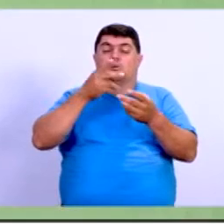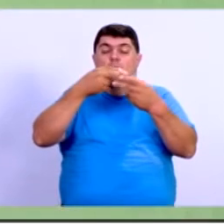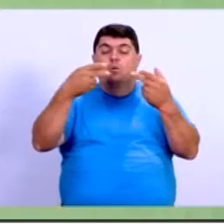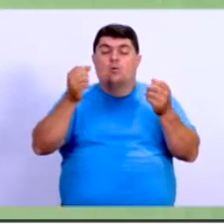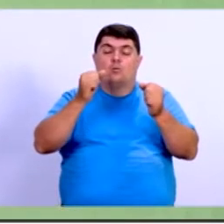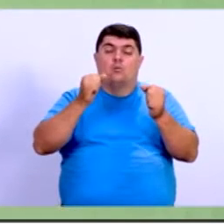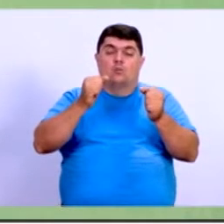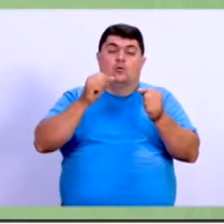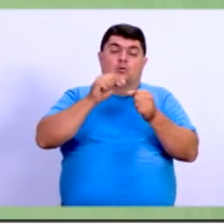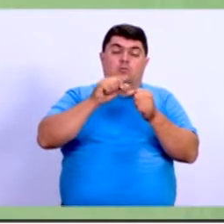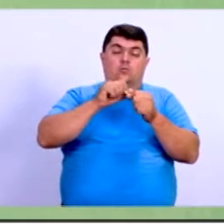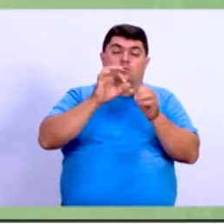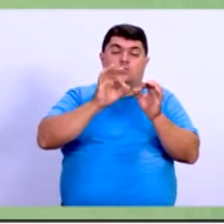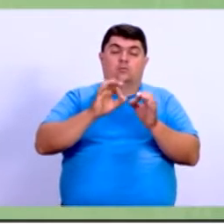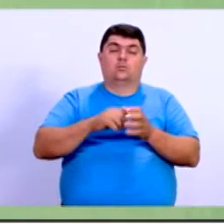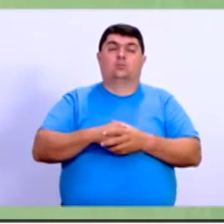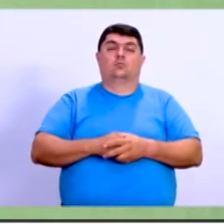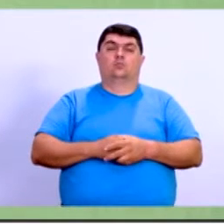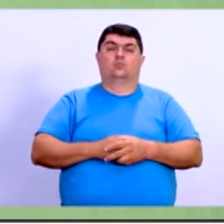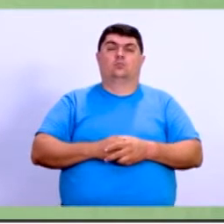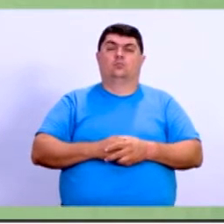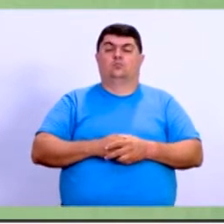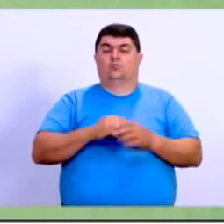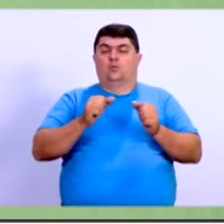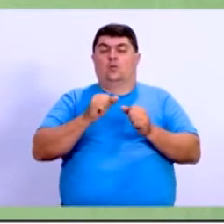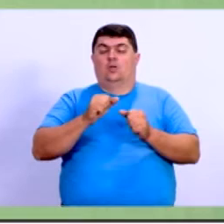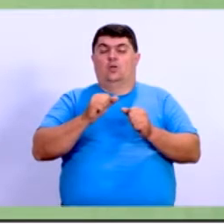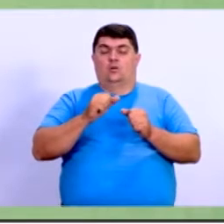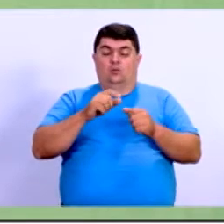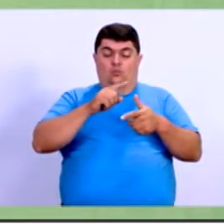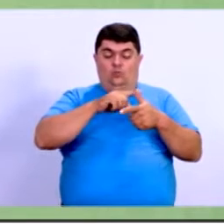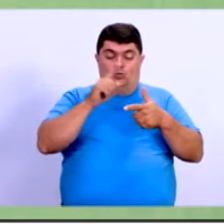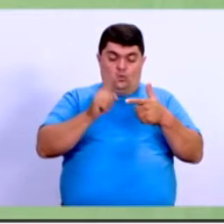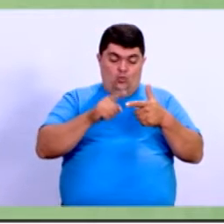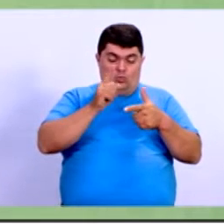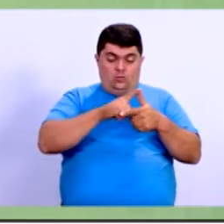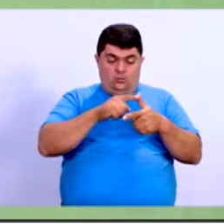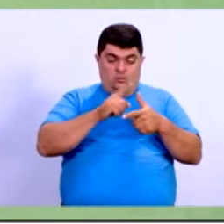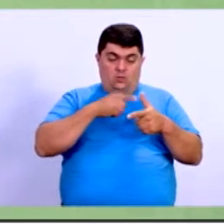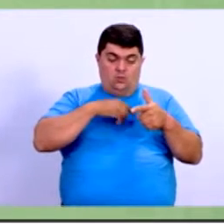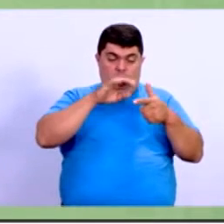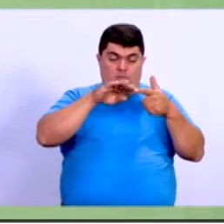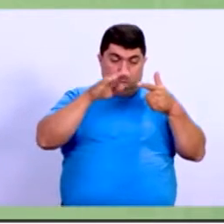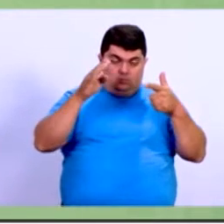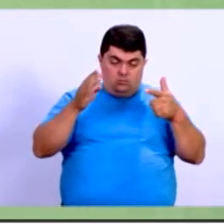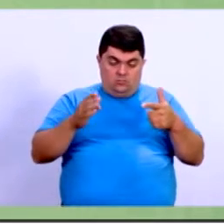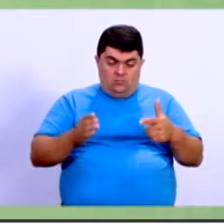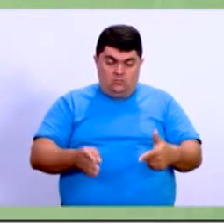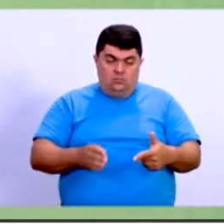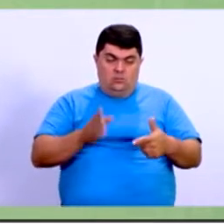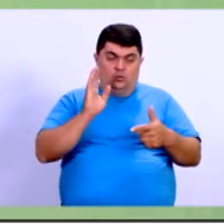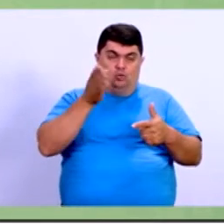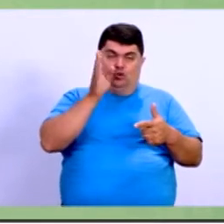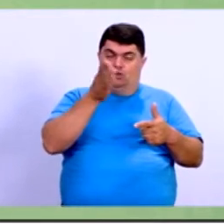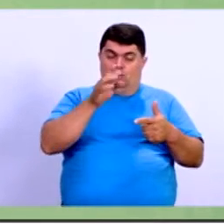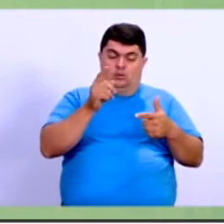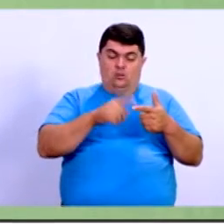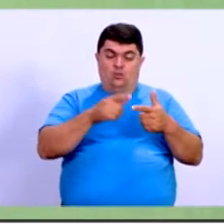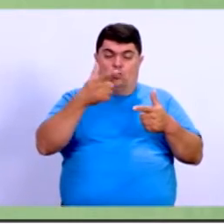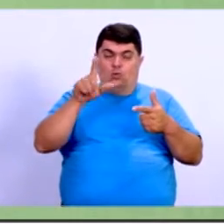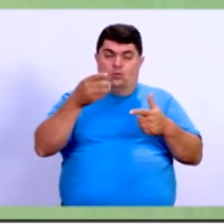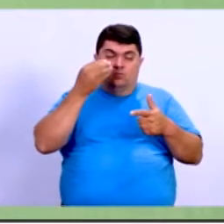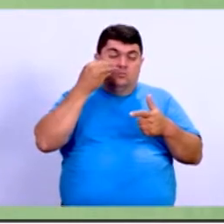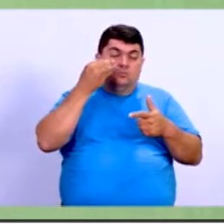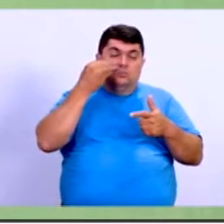dele. O sistema, a gente tem o sistema físico e o sistema que a gente está tentando desenvolver, que é um sistema abstrato ou